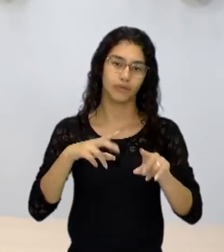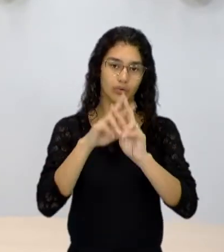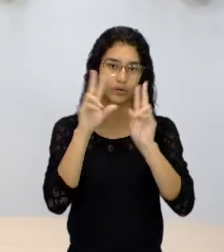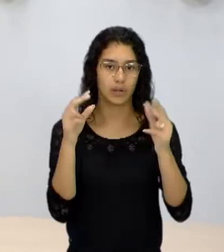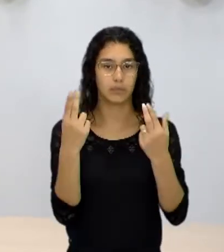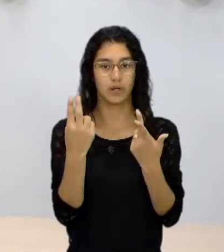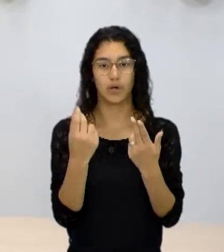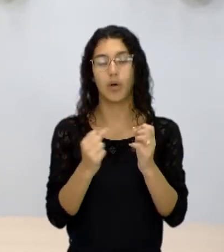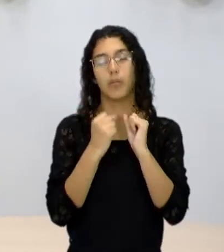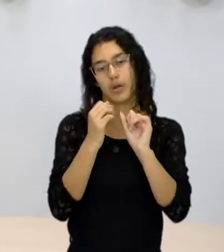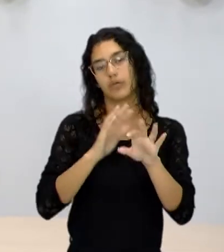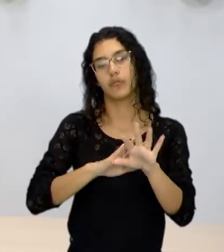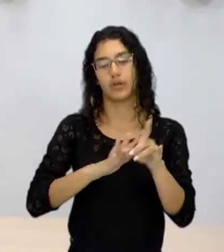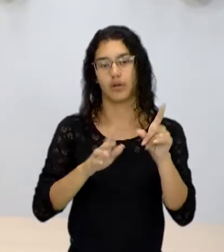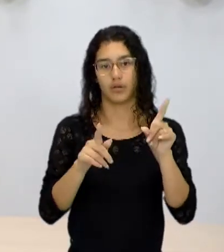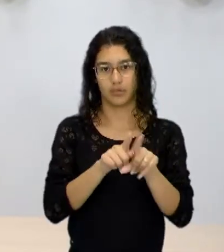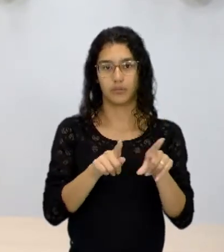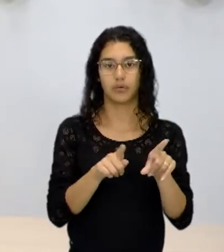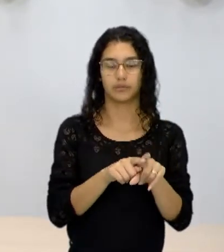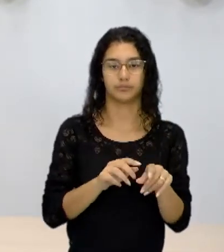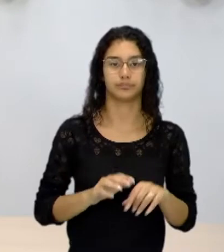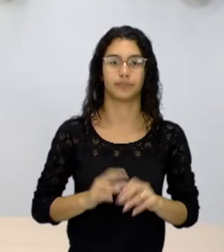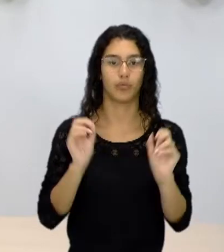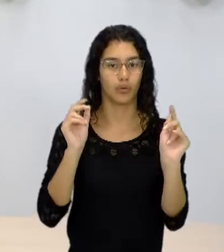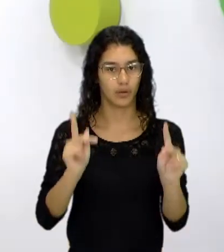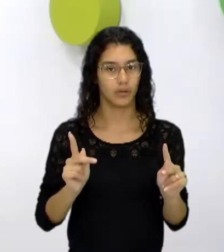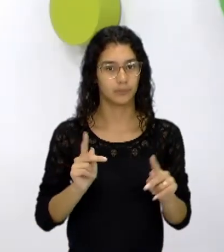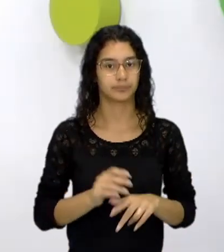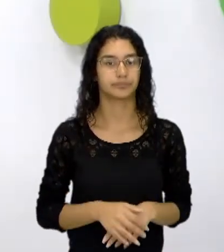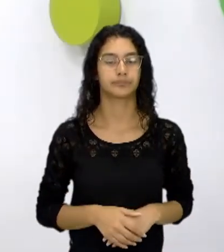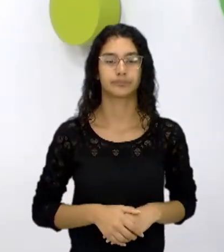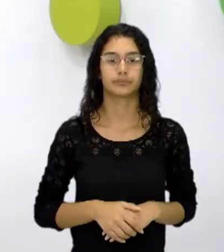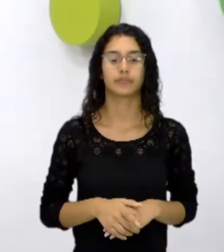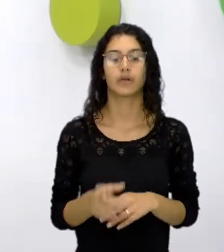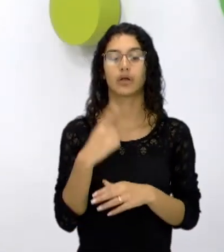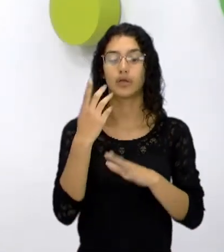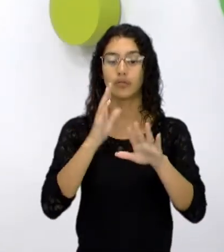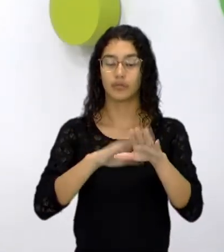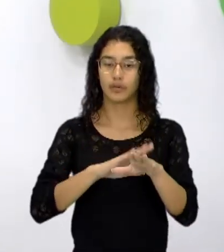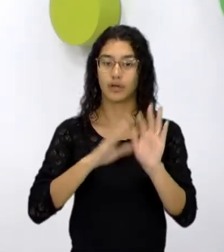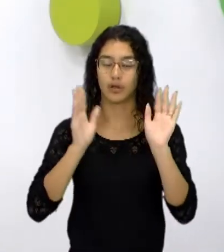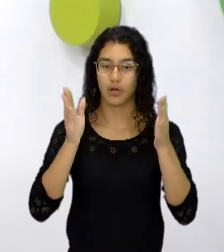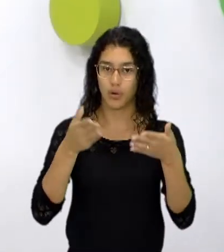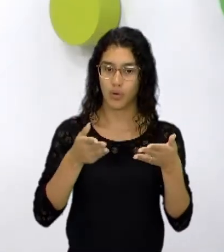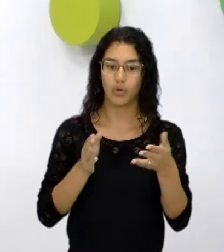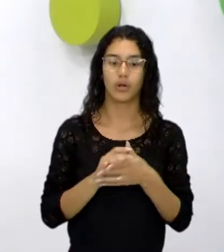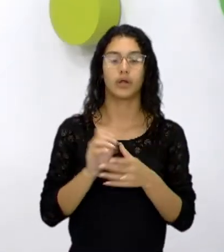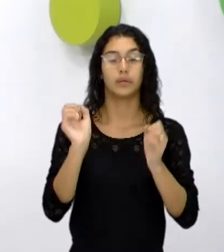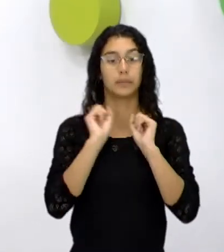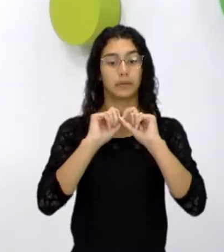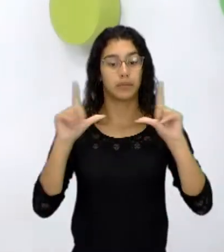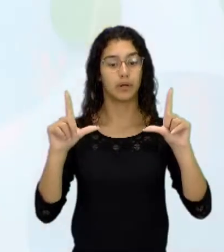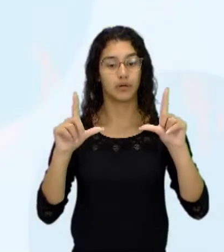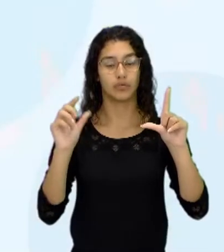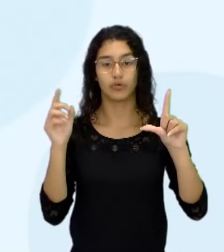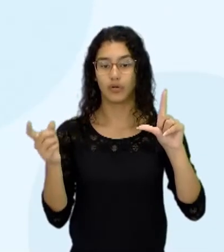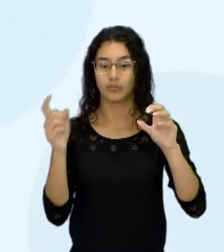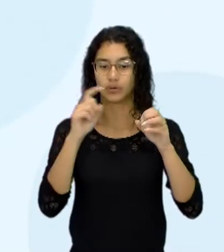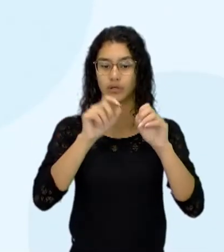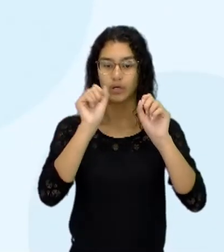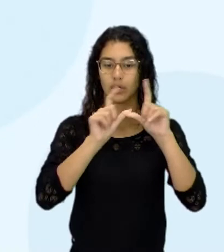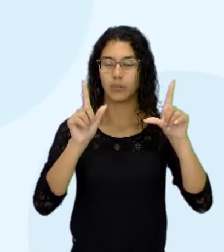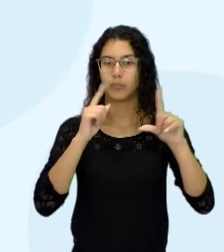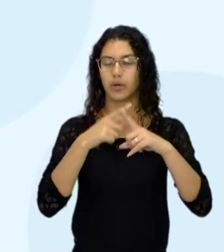tema e vai poder fazer tirar suas conclusões, certo? Então, é isso que a gente vai falar sobre isso hoje. E olha, nessa imagem, eu quero só voltar nessa imagem porque é